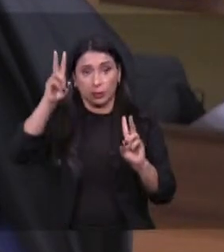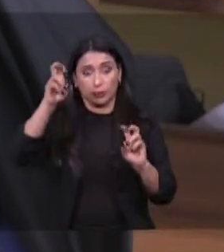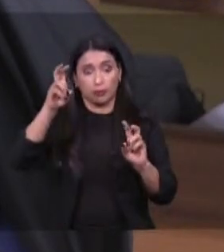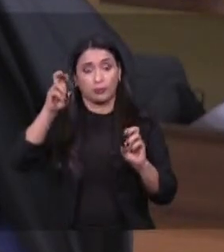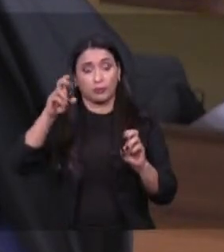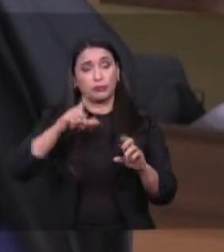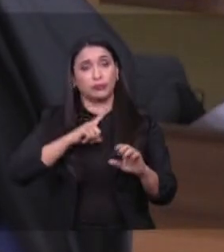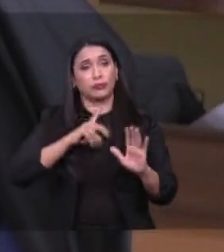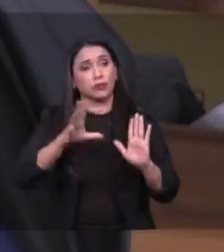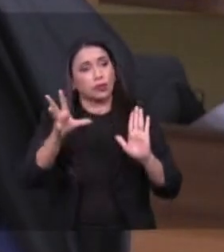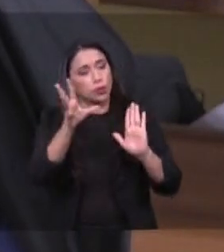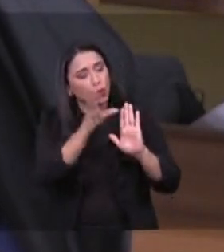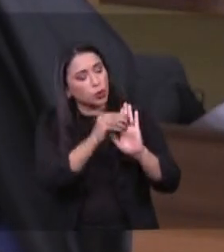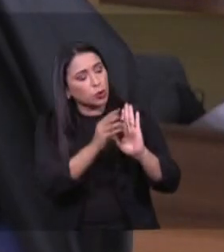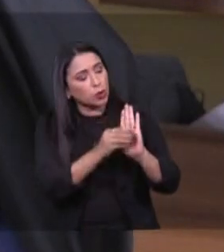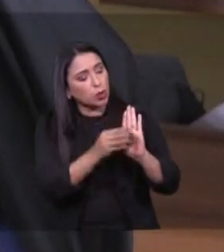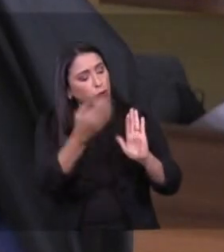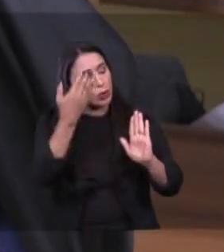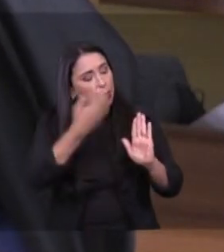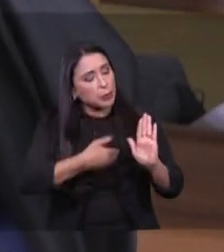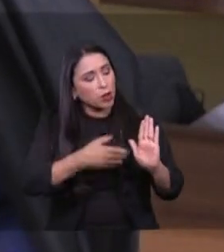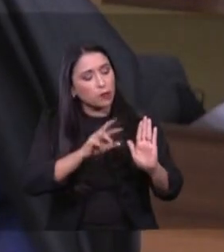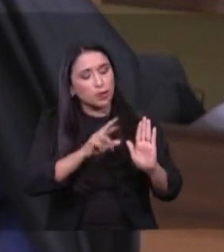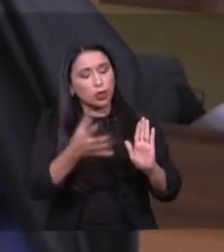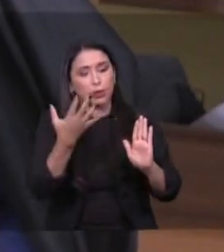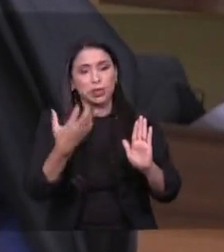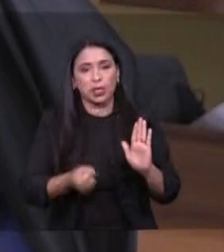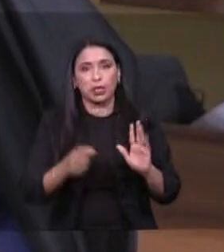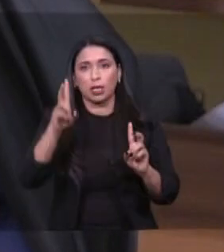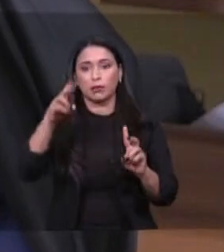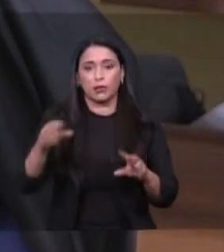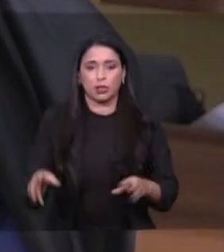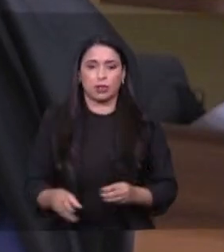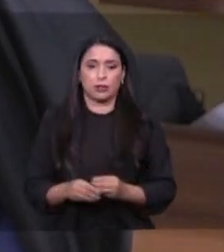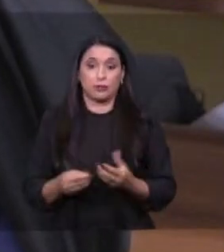do conteúdo da prova declarada inadmissível? Fecho aspas.